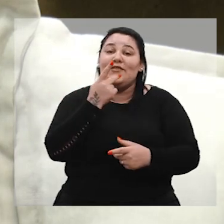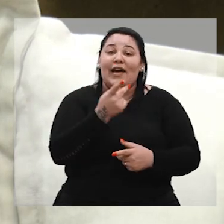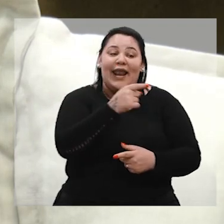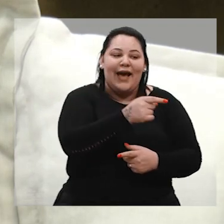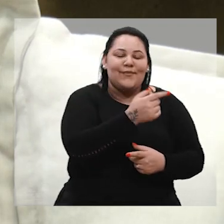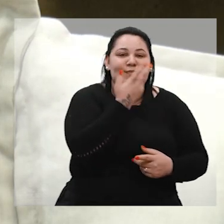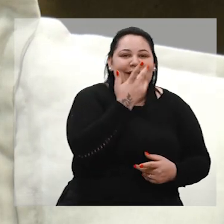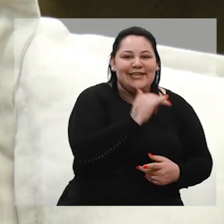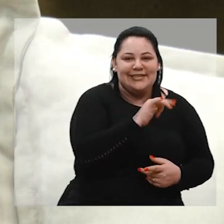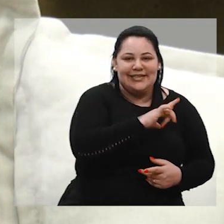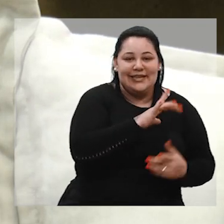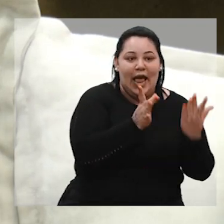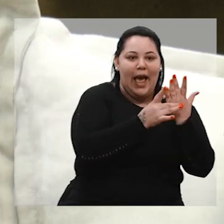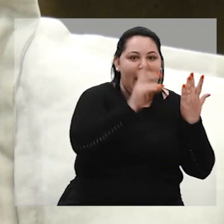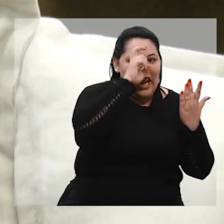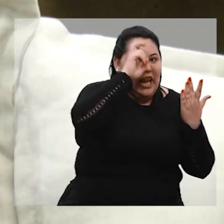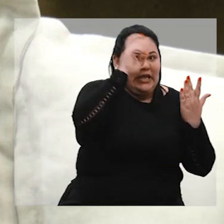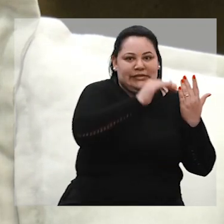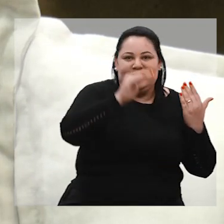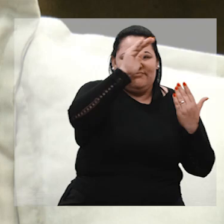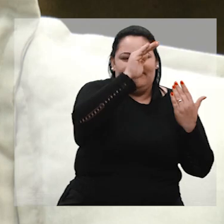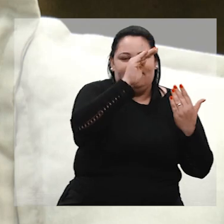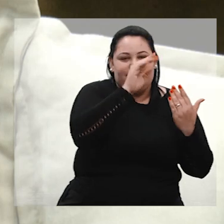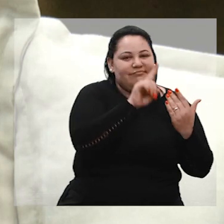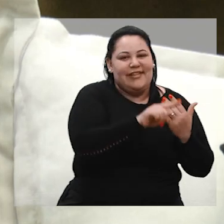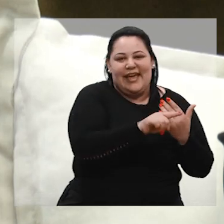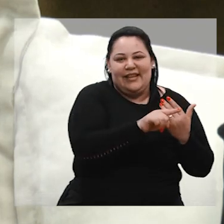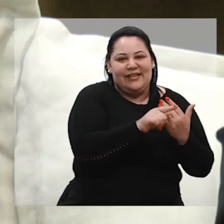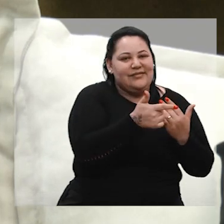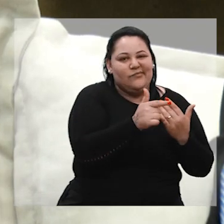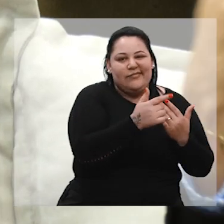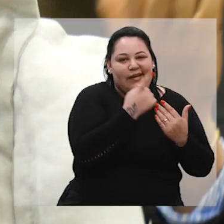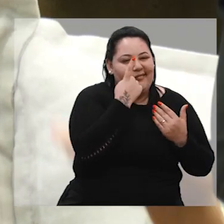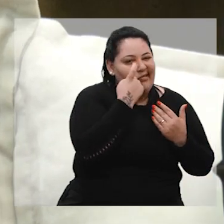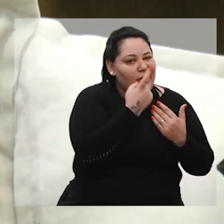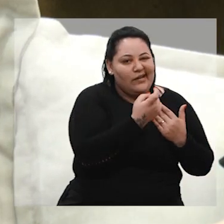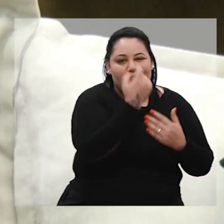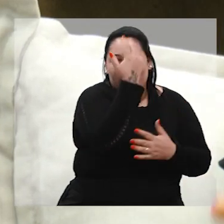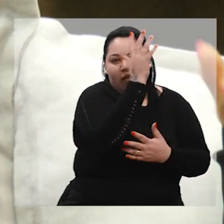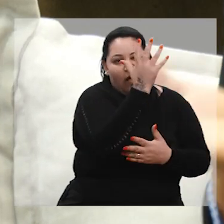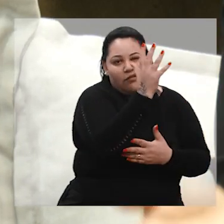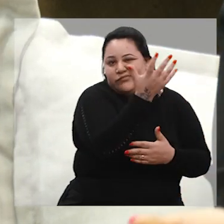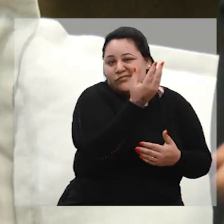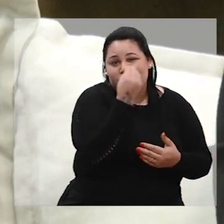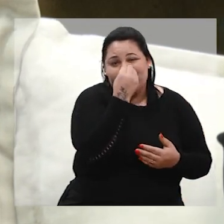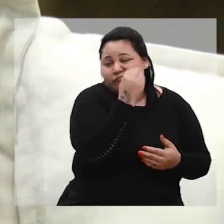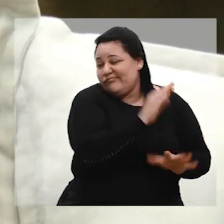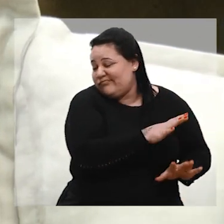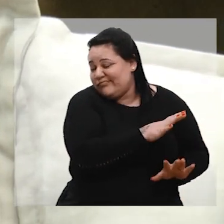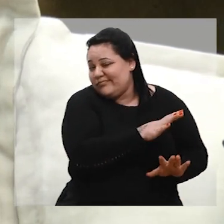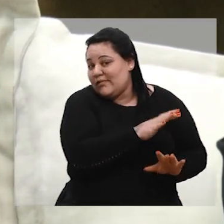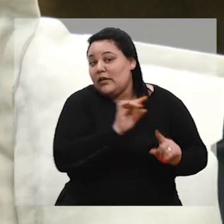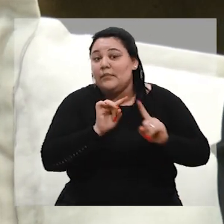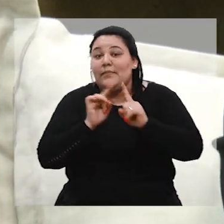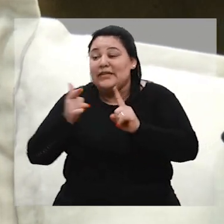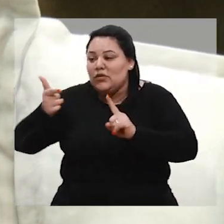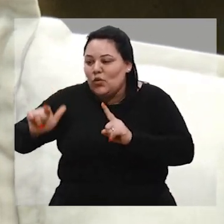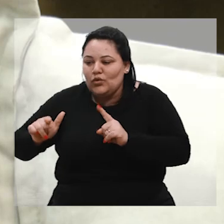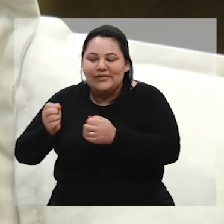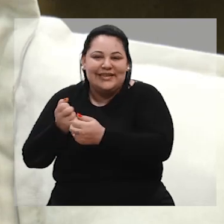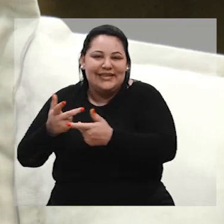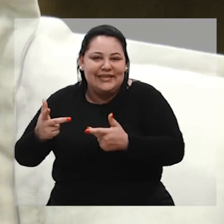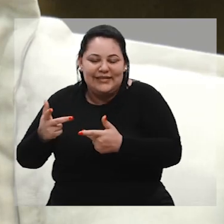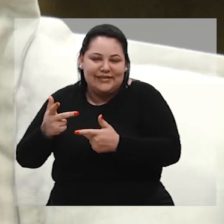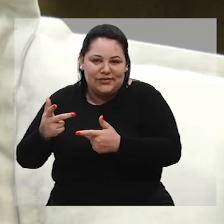criança de altas habilidades, ela não vai ter interesse. Então eu tenho que ir além para aquela determinada criança. E para